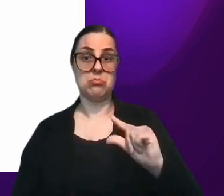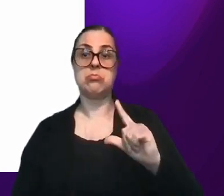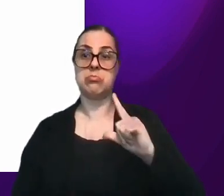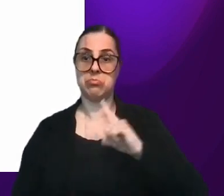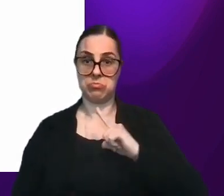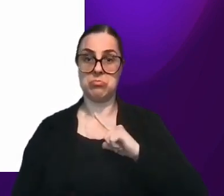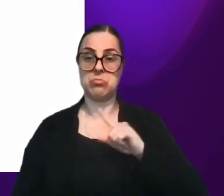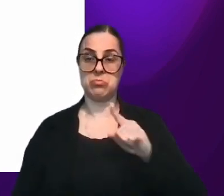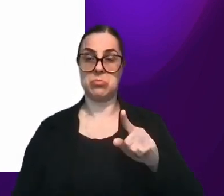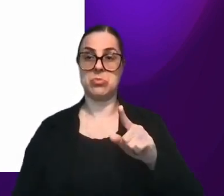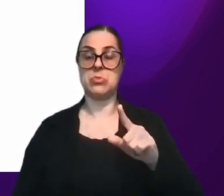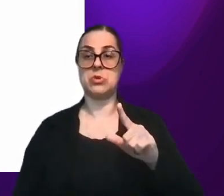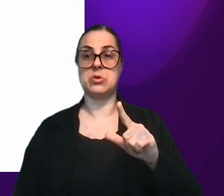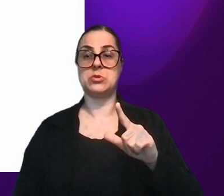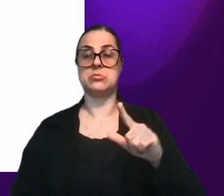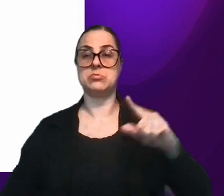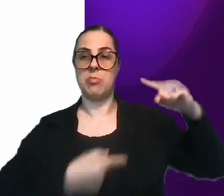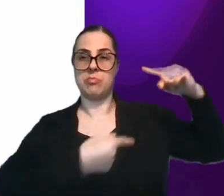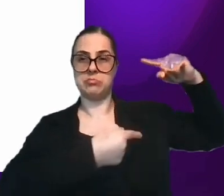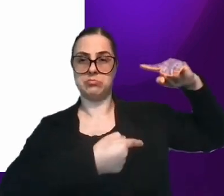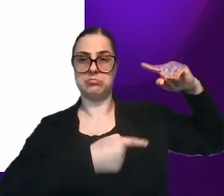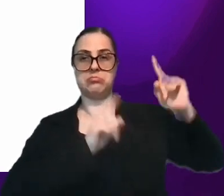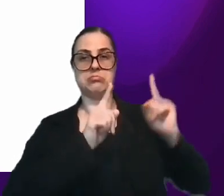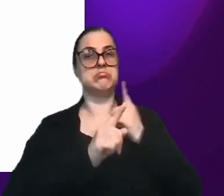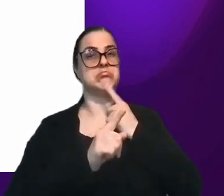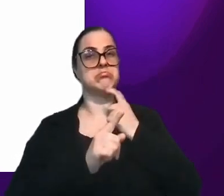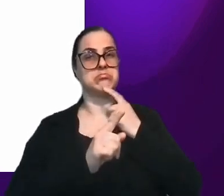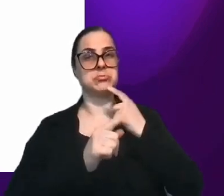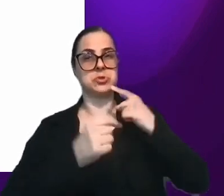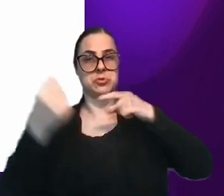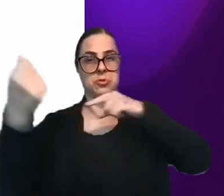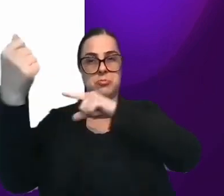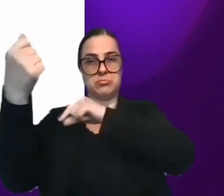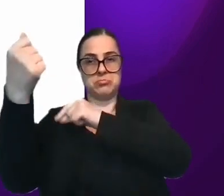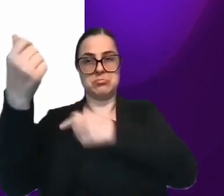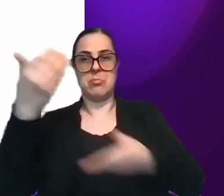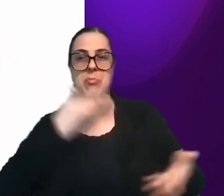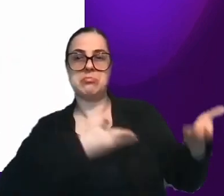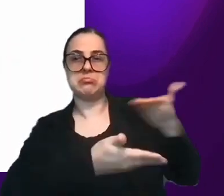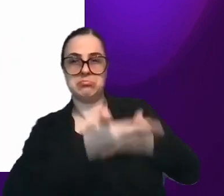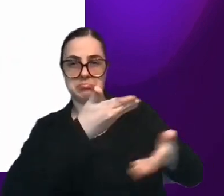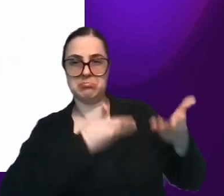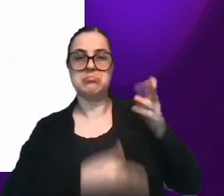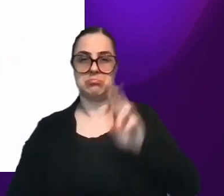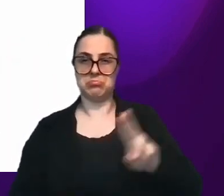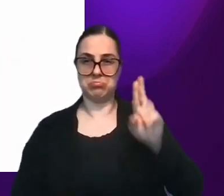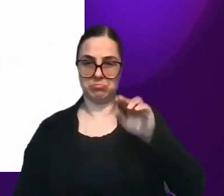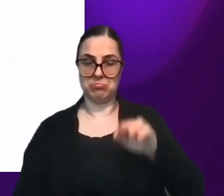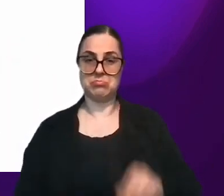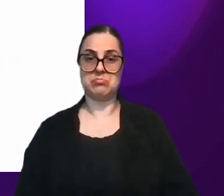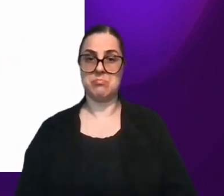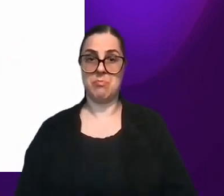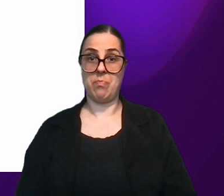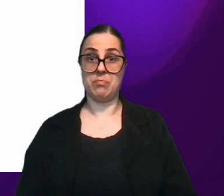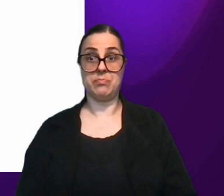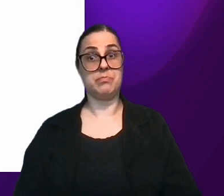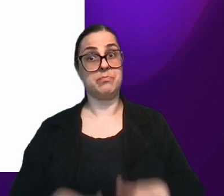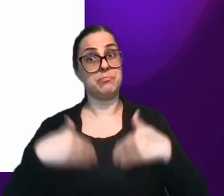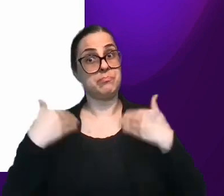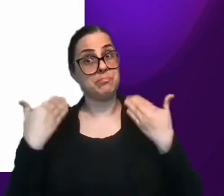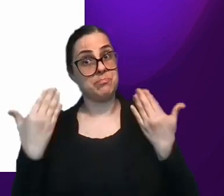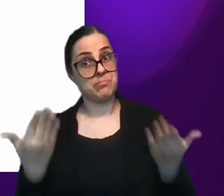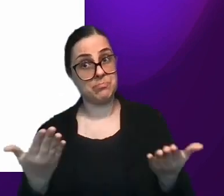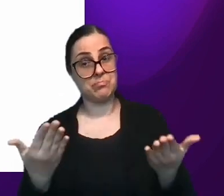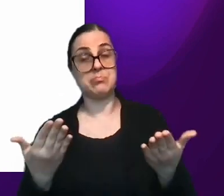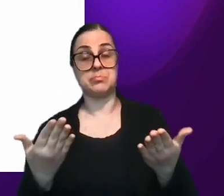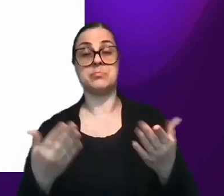transfusão. A reposição do cálcio ela vai se fazer com, fundamentalmente, dois tipos de